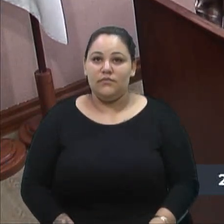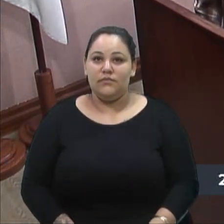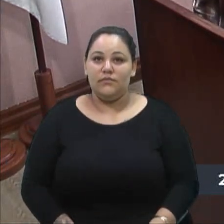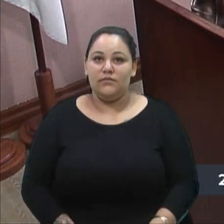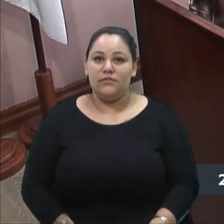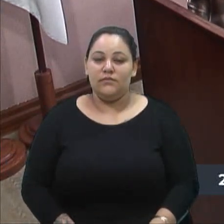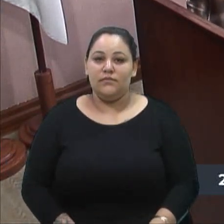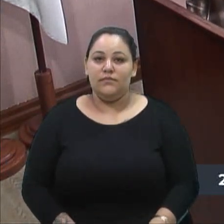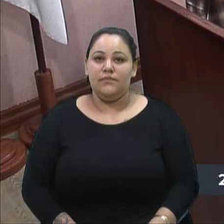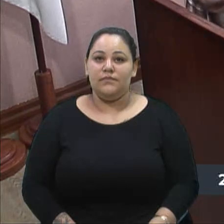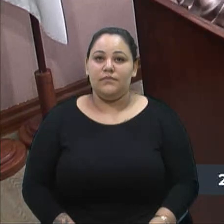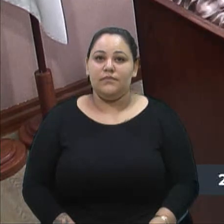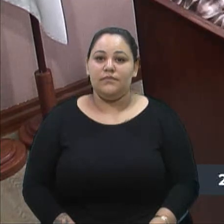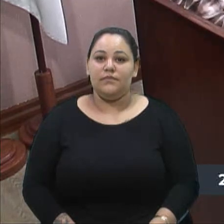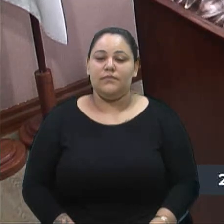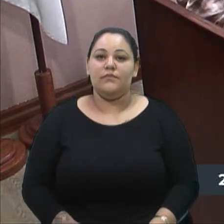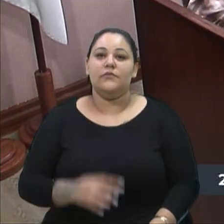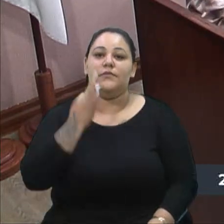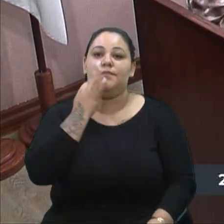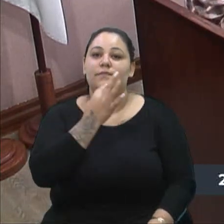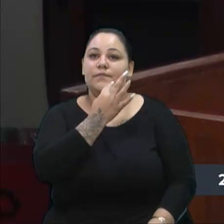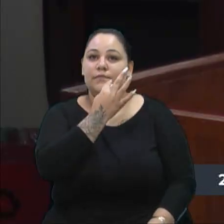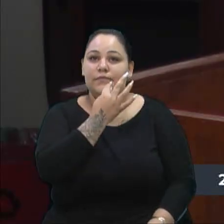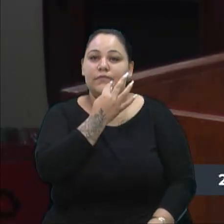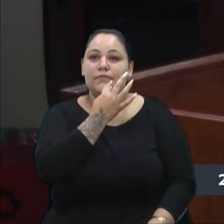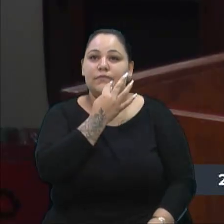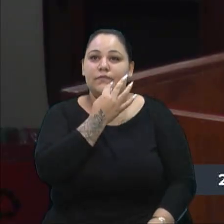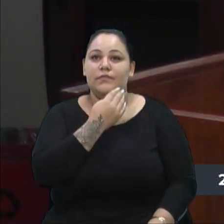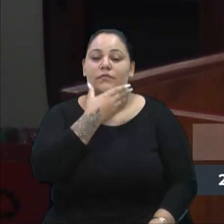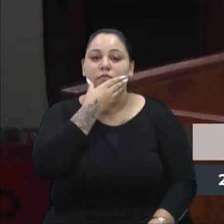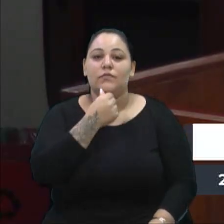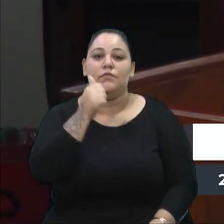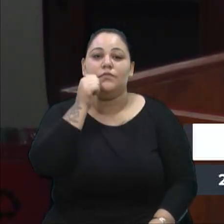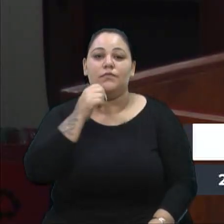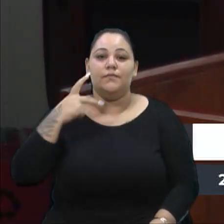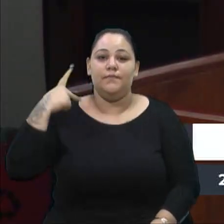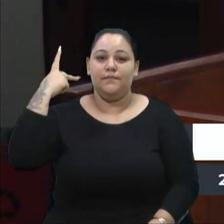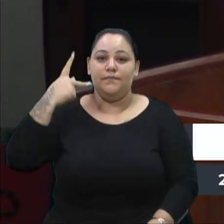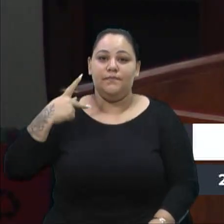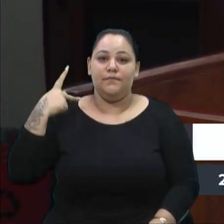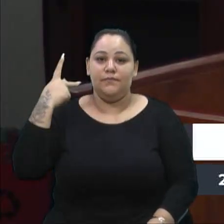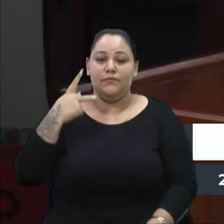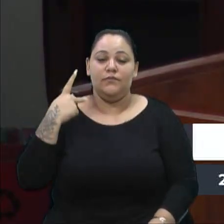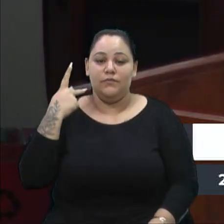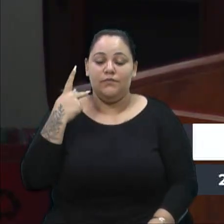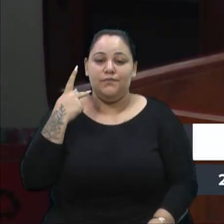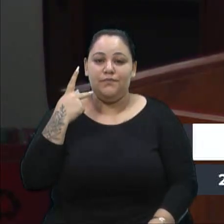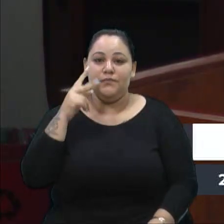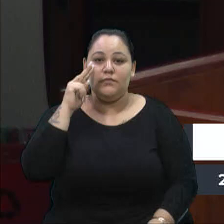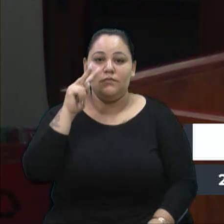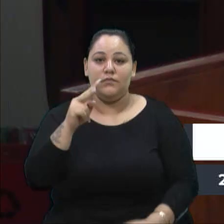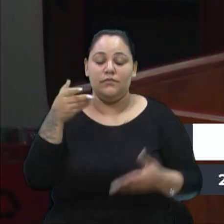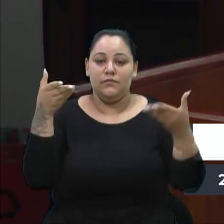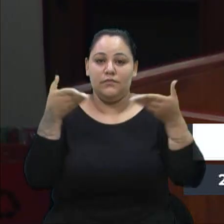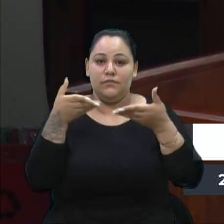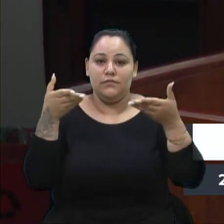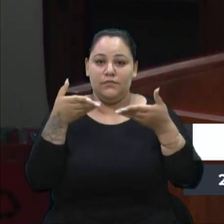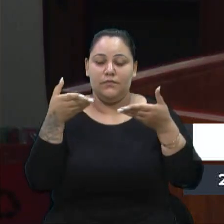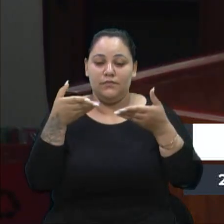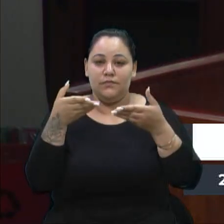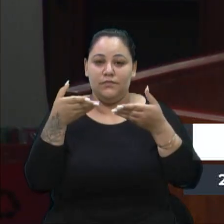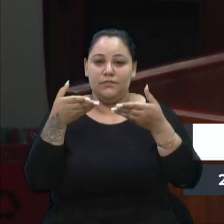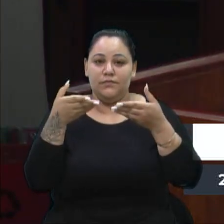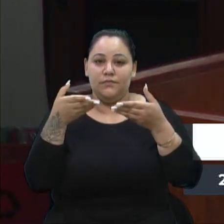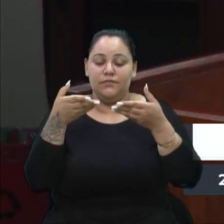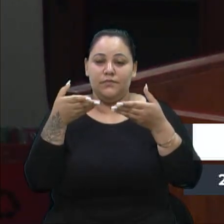Senhora Presidente, Tatiane Frisso, senhores e senhoras vereadoras, público que nos assiste pela TV Câmara. É sempre